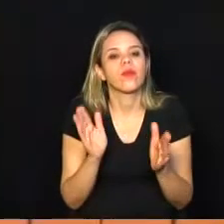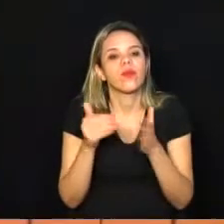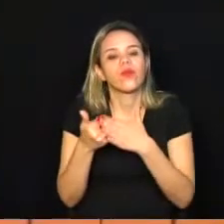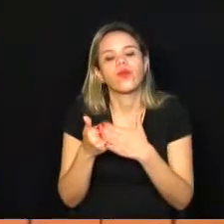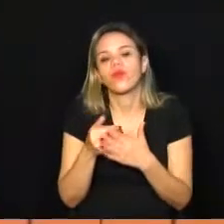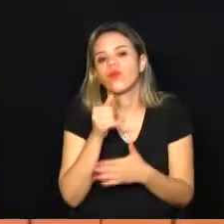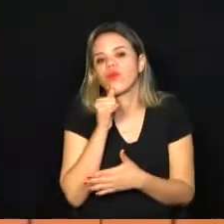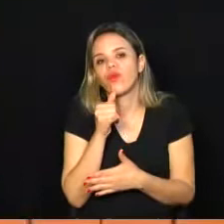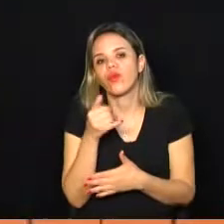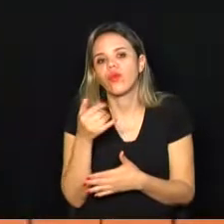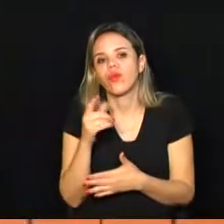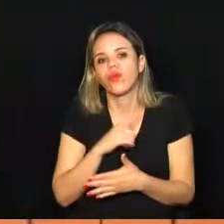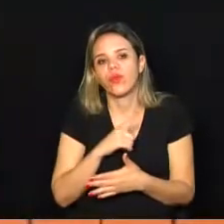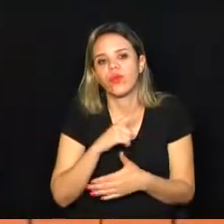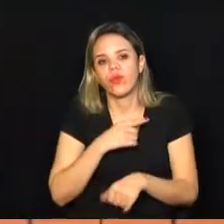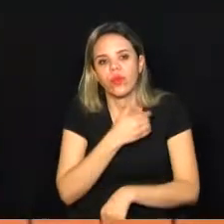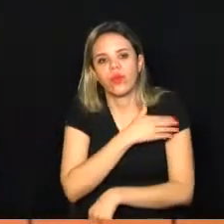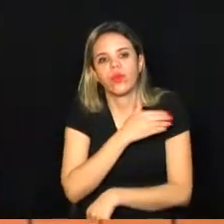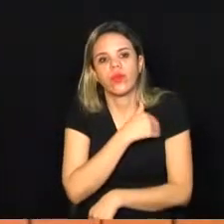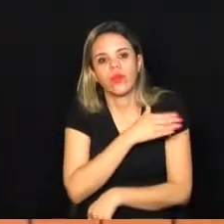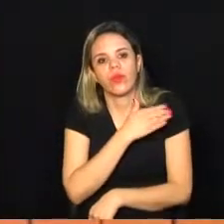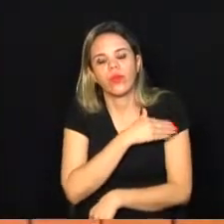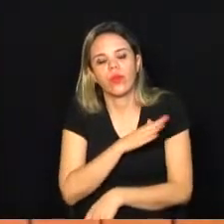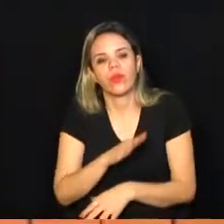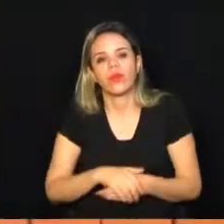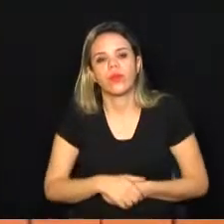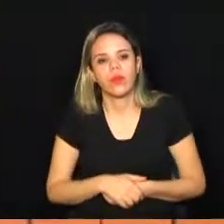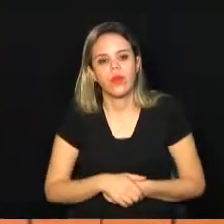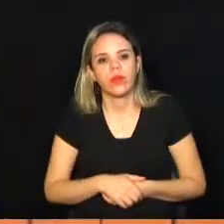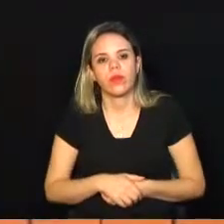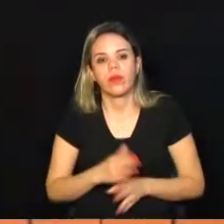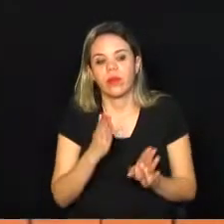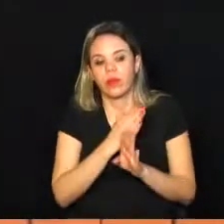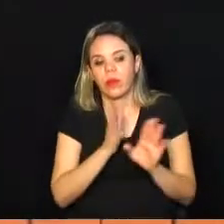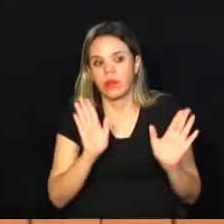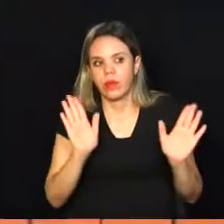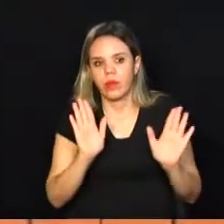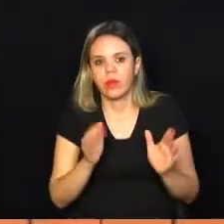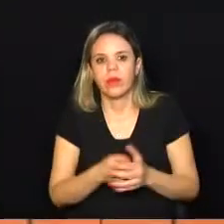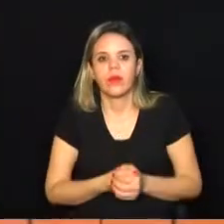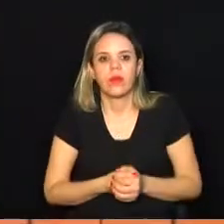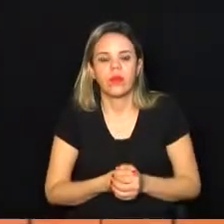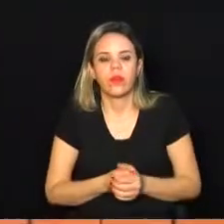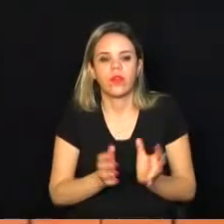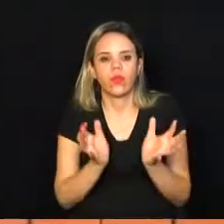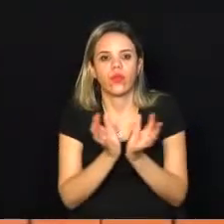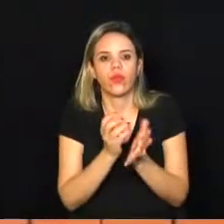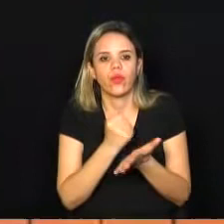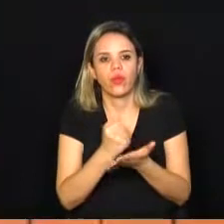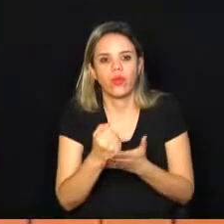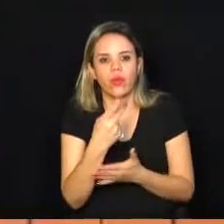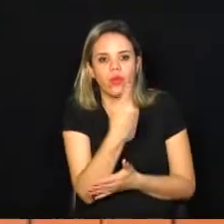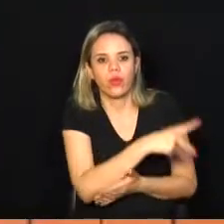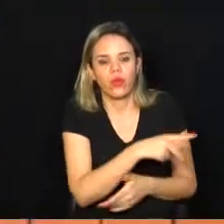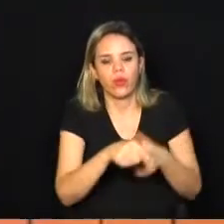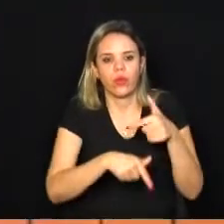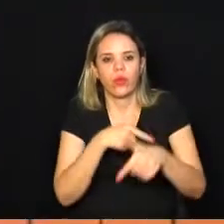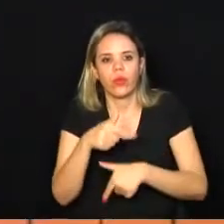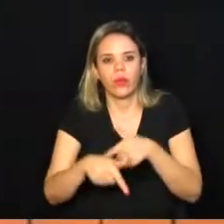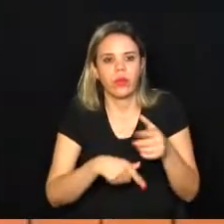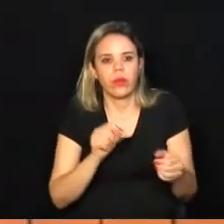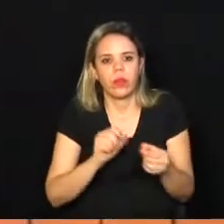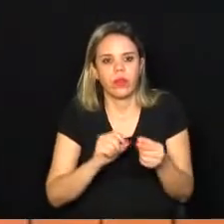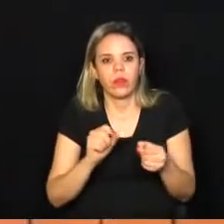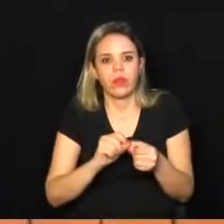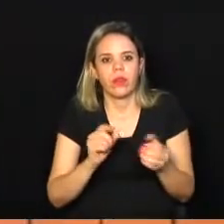fechados, eles ainda têm um preconceito, fica com um pé atrás, geralmente um clube contrata o seu trabalho para realizar